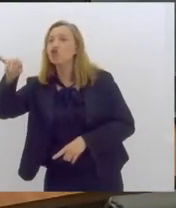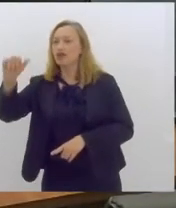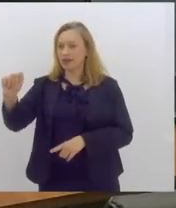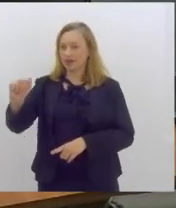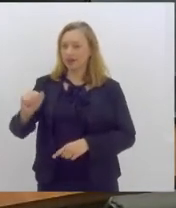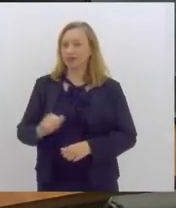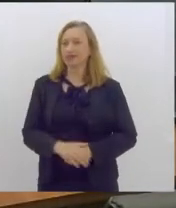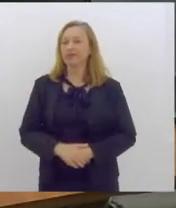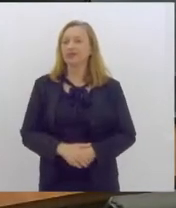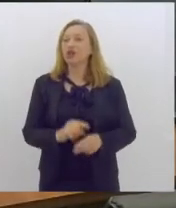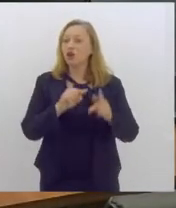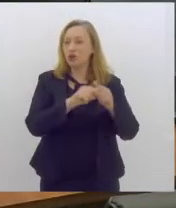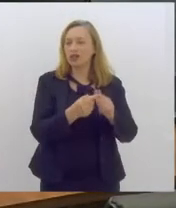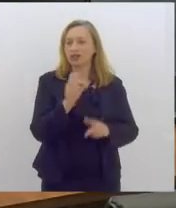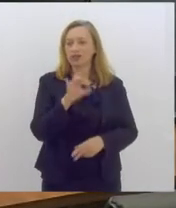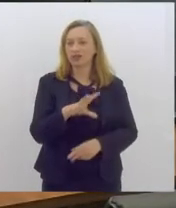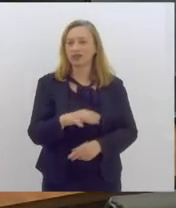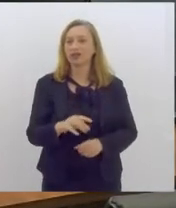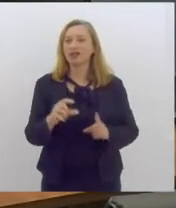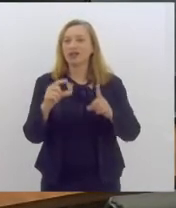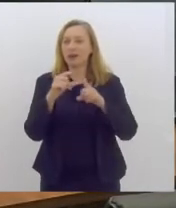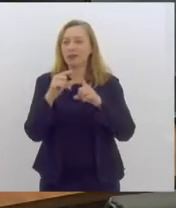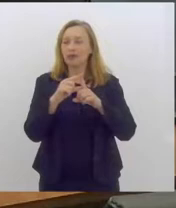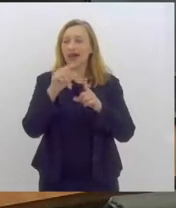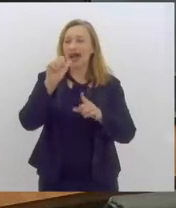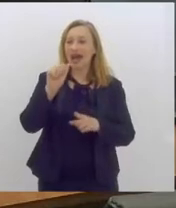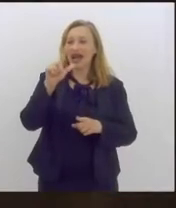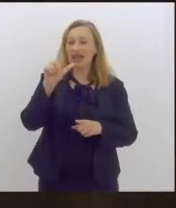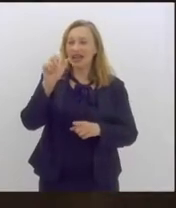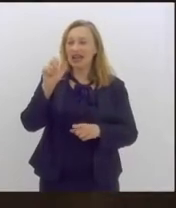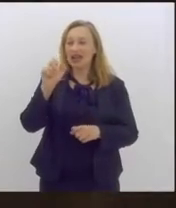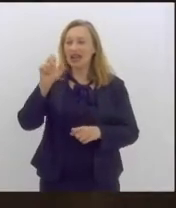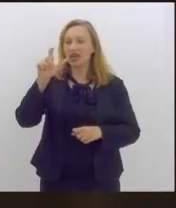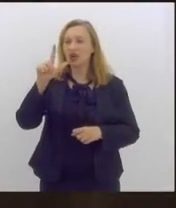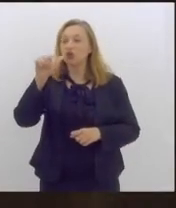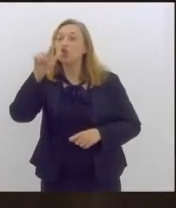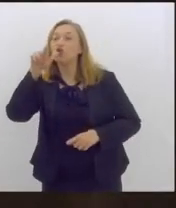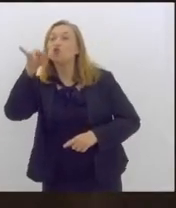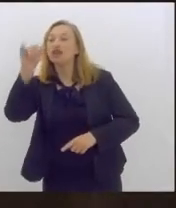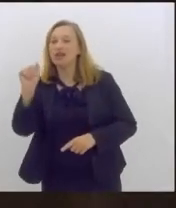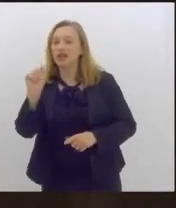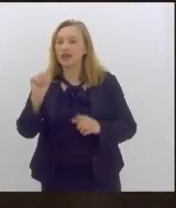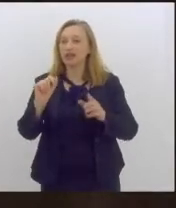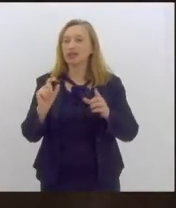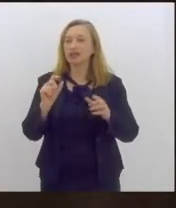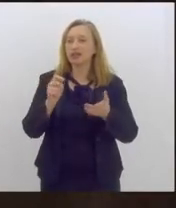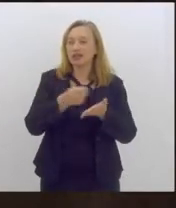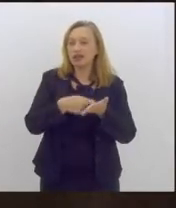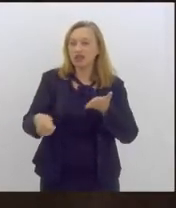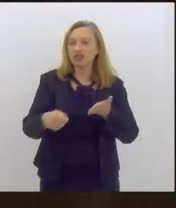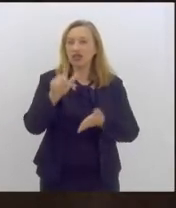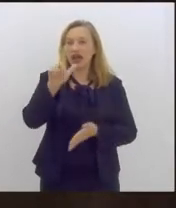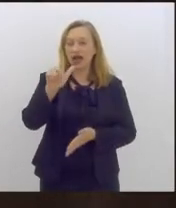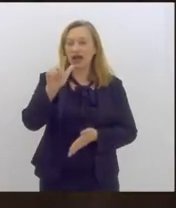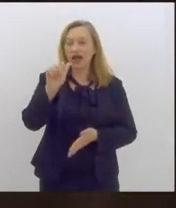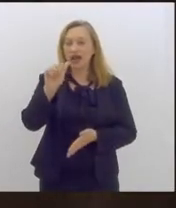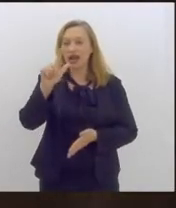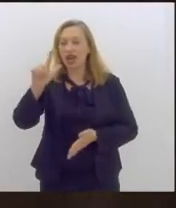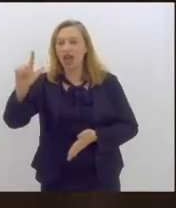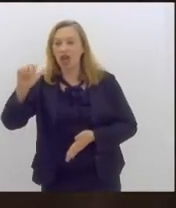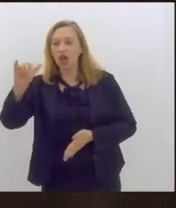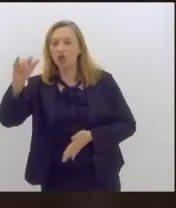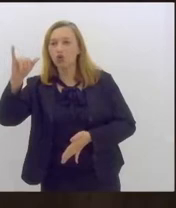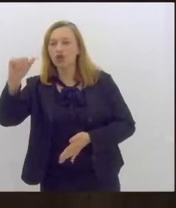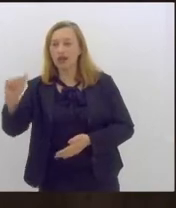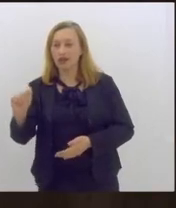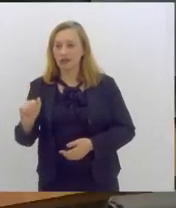é então que eu faço uma correção porque a palavra é Aleluia e tava digitado aleluia vou ver se